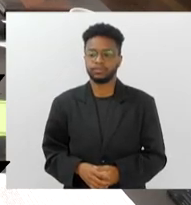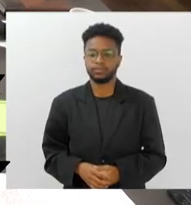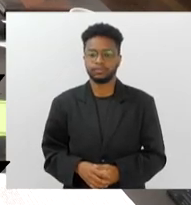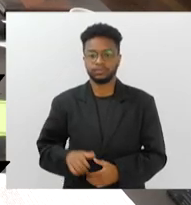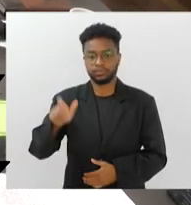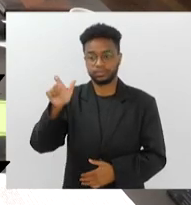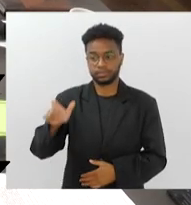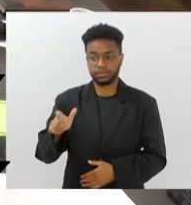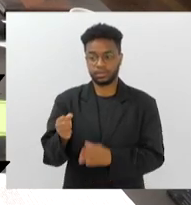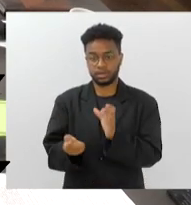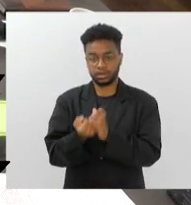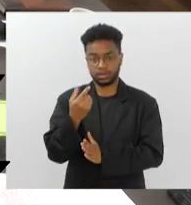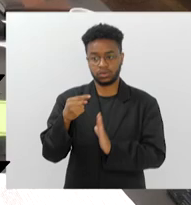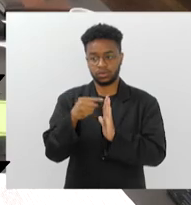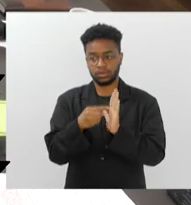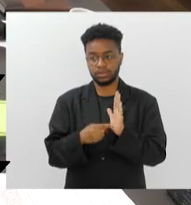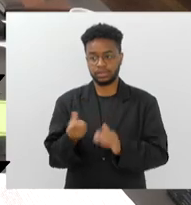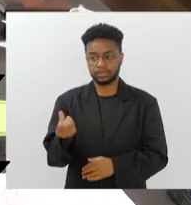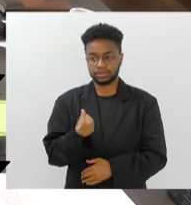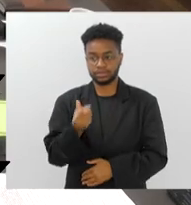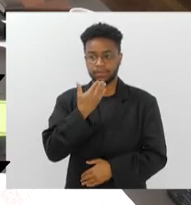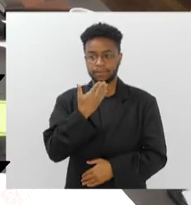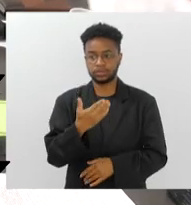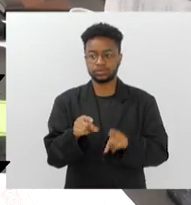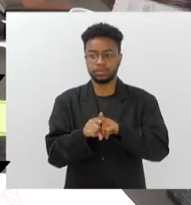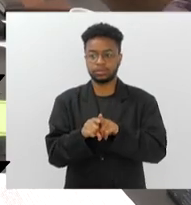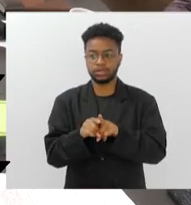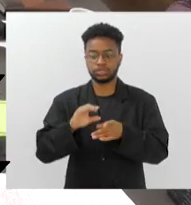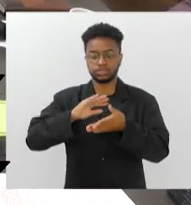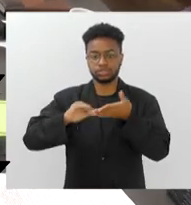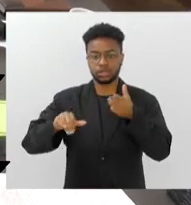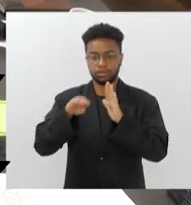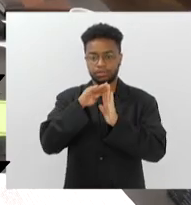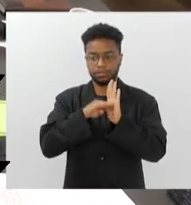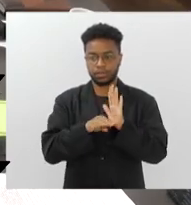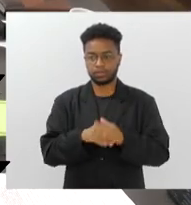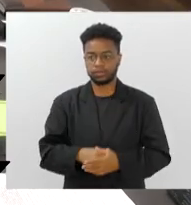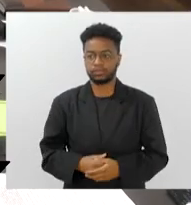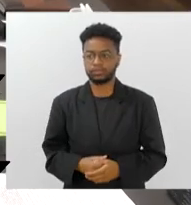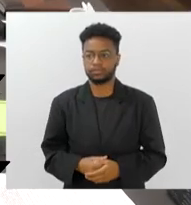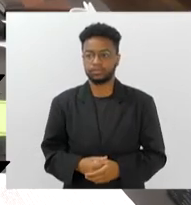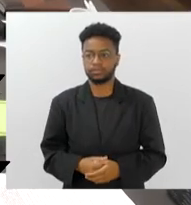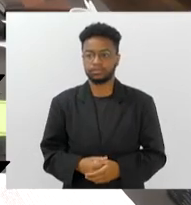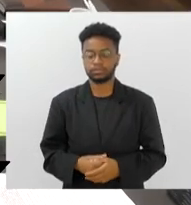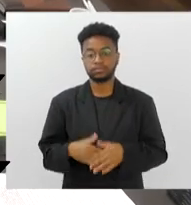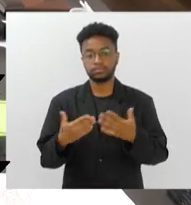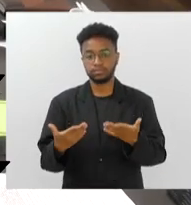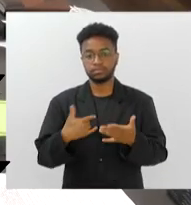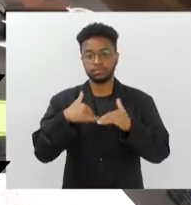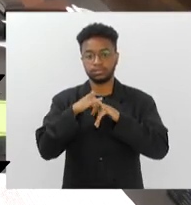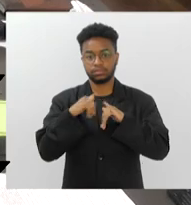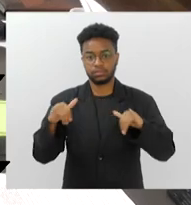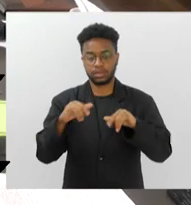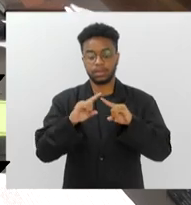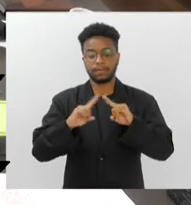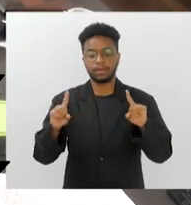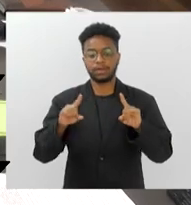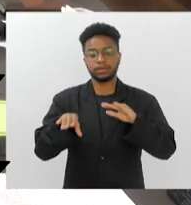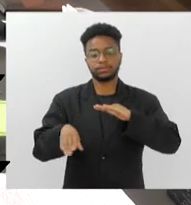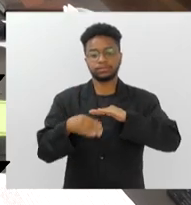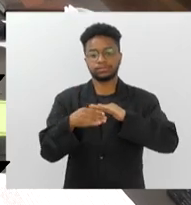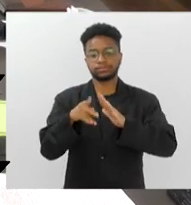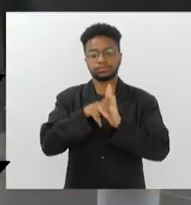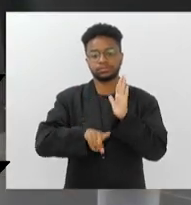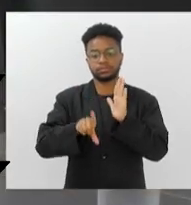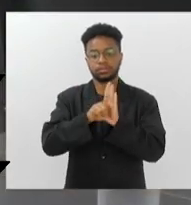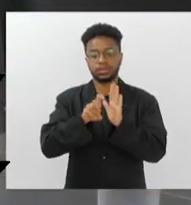tor do do item se também pediu a retirada eu vou cantá-lo mas é emendas de plenário ao projeto